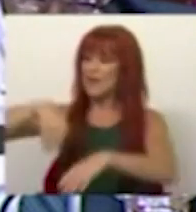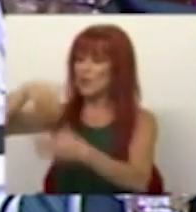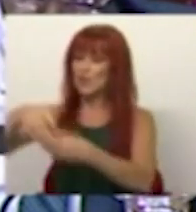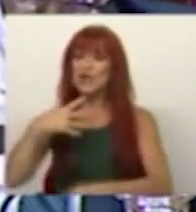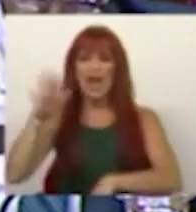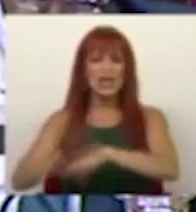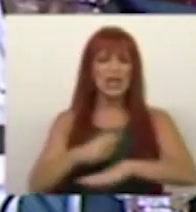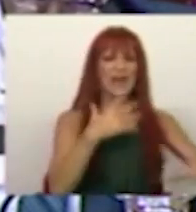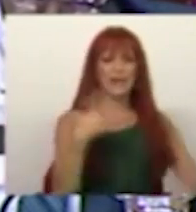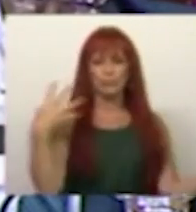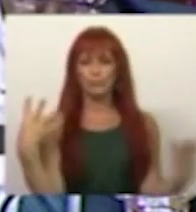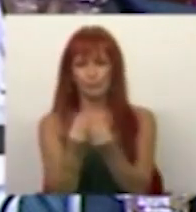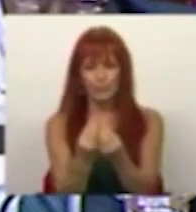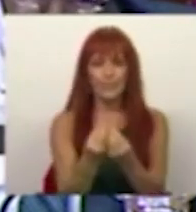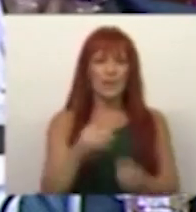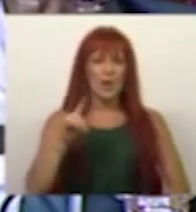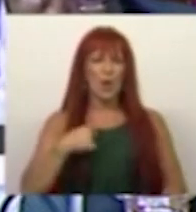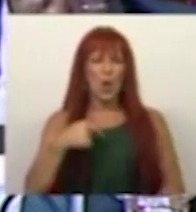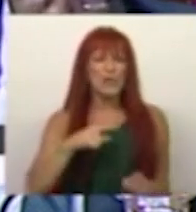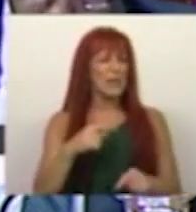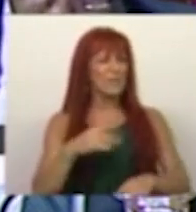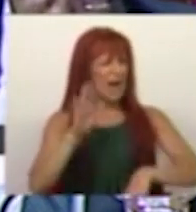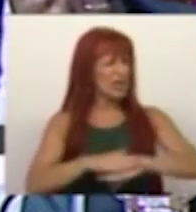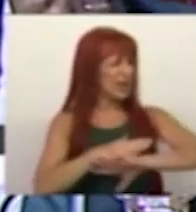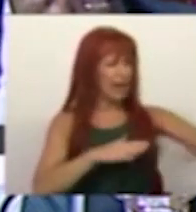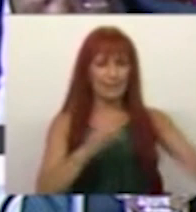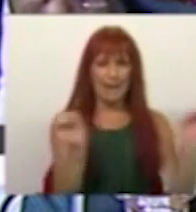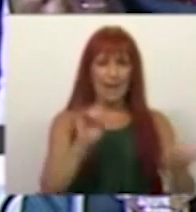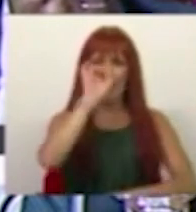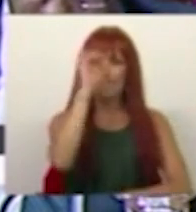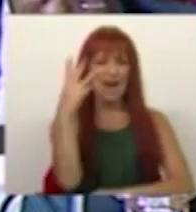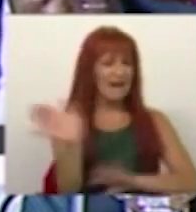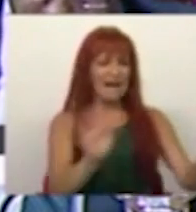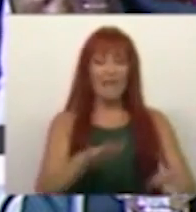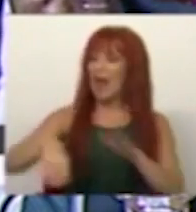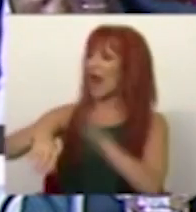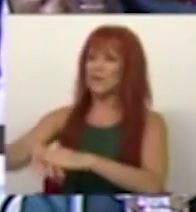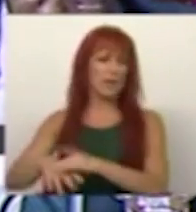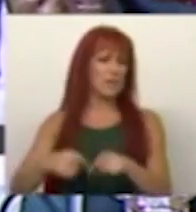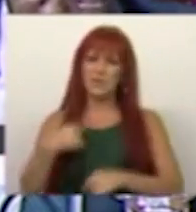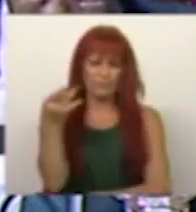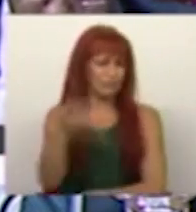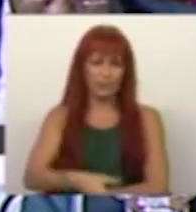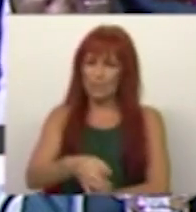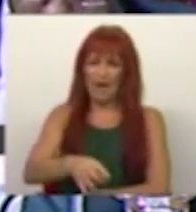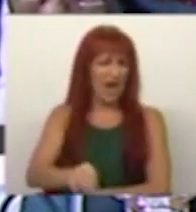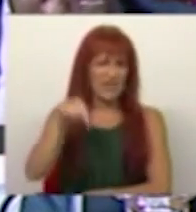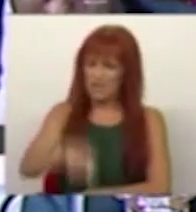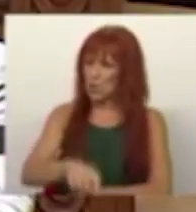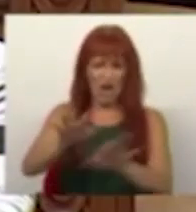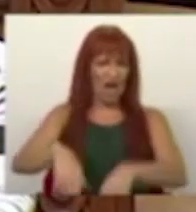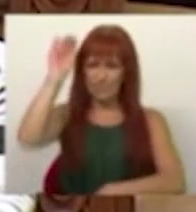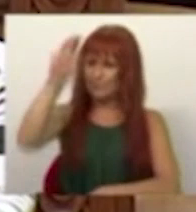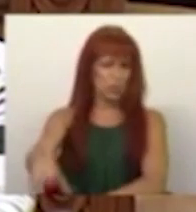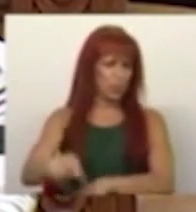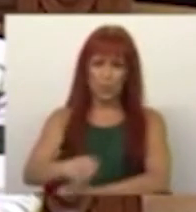de toda a esquerda. Sem os votos de toda a esquerda e os votos do PAN, a direita não vence o Partido Socialista nesta Assembleia